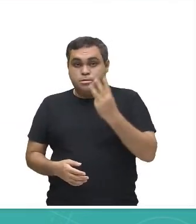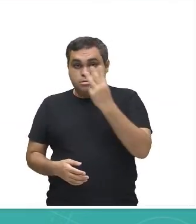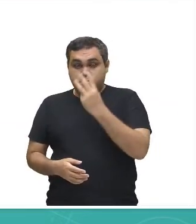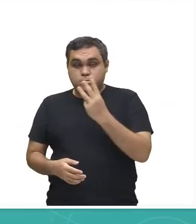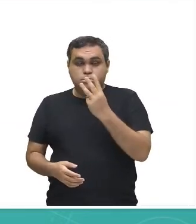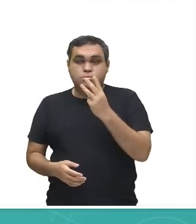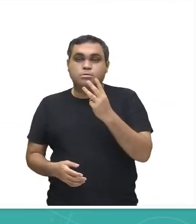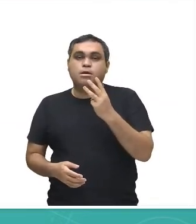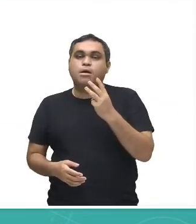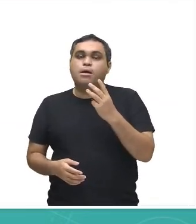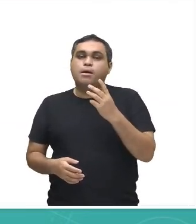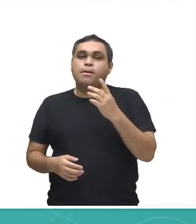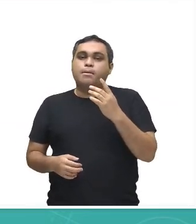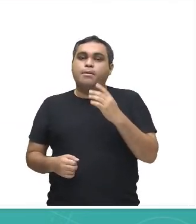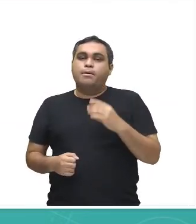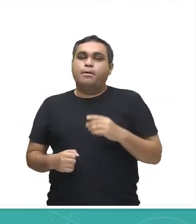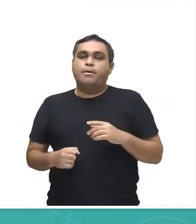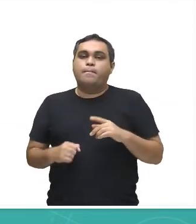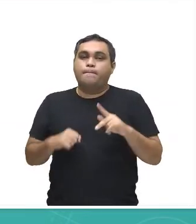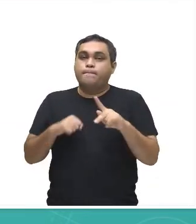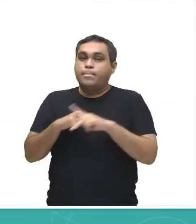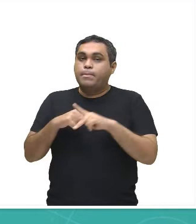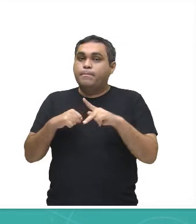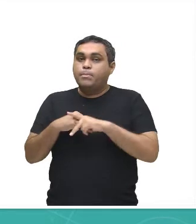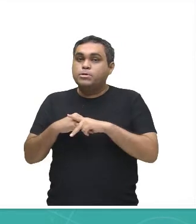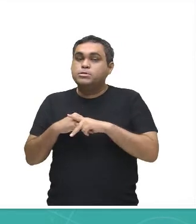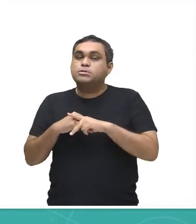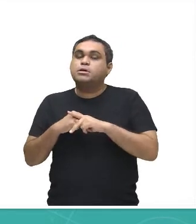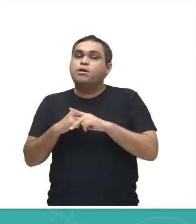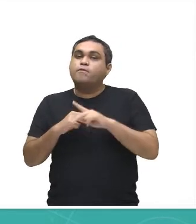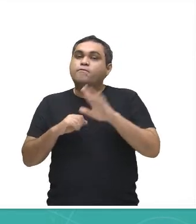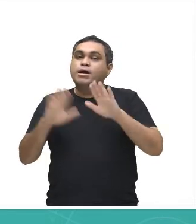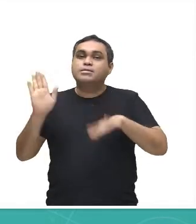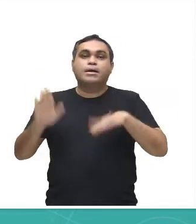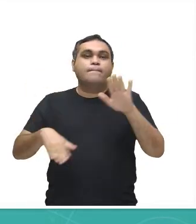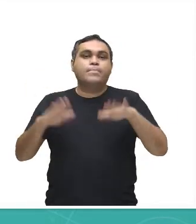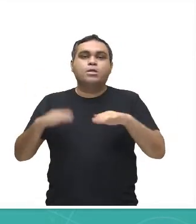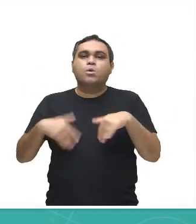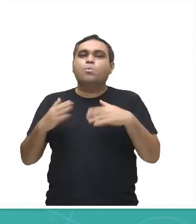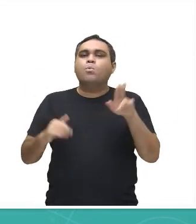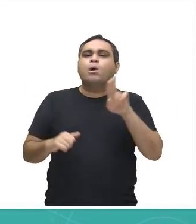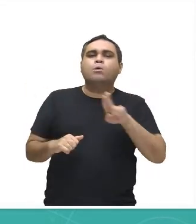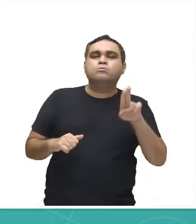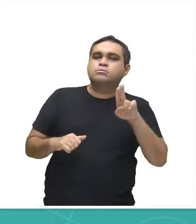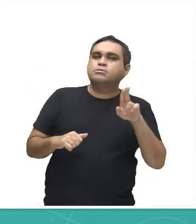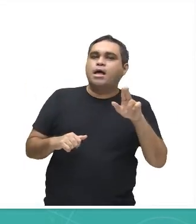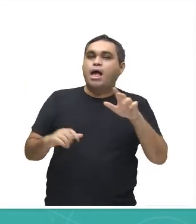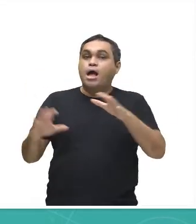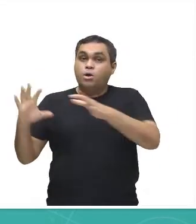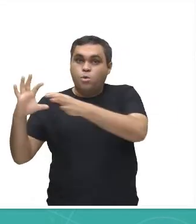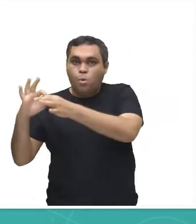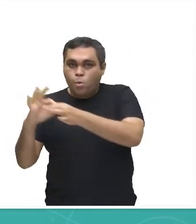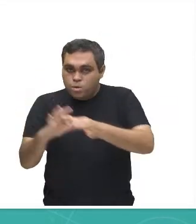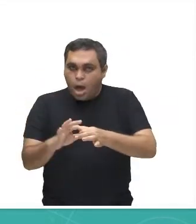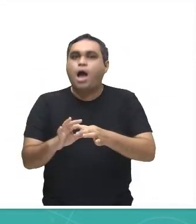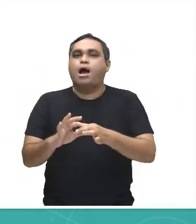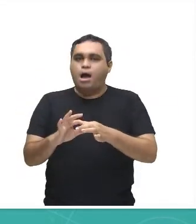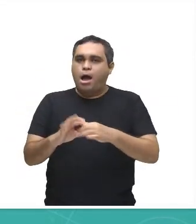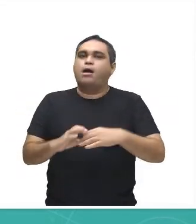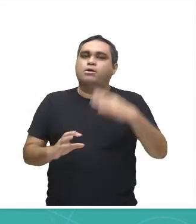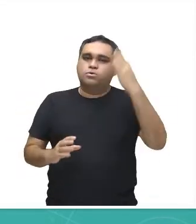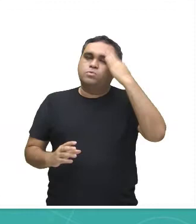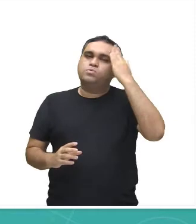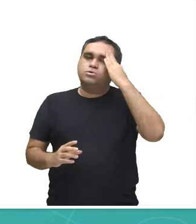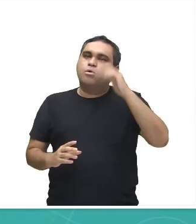vão ser diferentes dependendo do contexto, tá bom? Elas são bem simples, você só